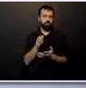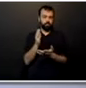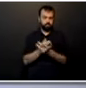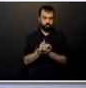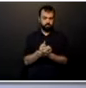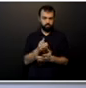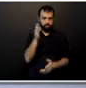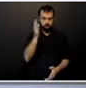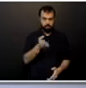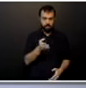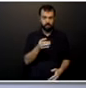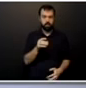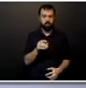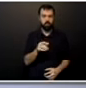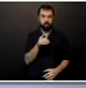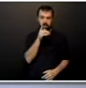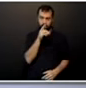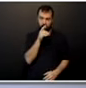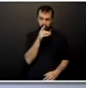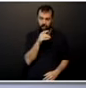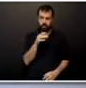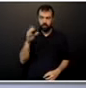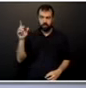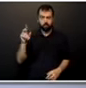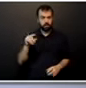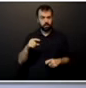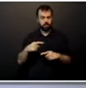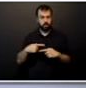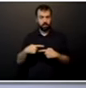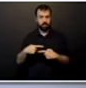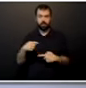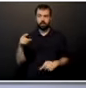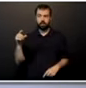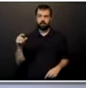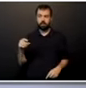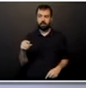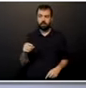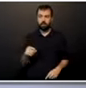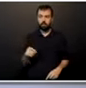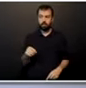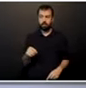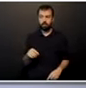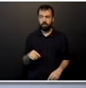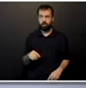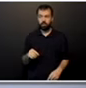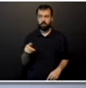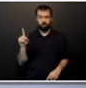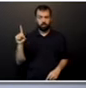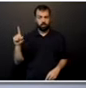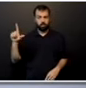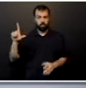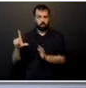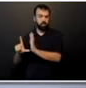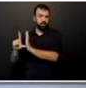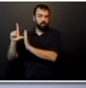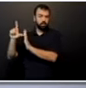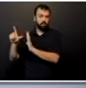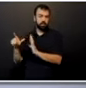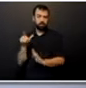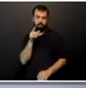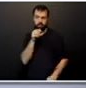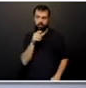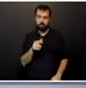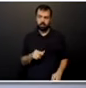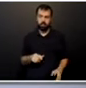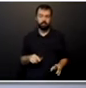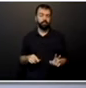utilizaria uma colher de sal 1 litro e meio três colheres 2 litros 4 colheres